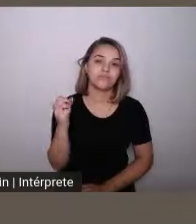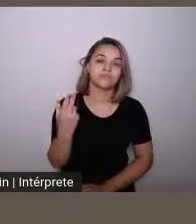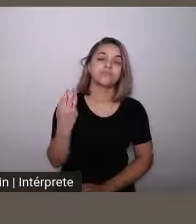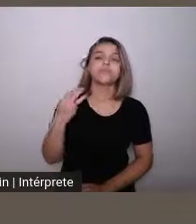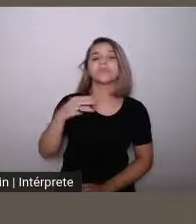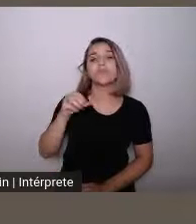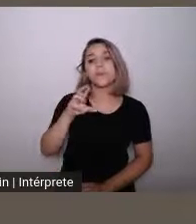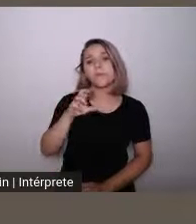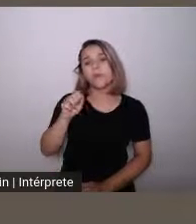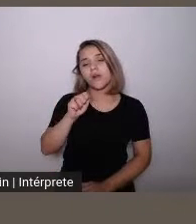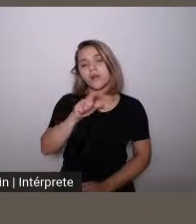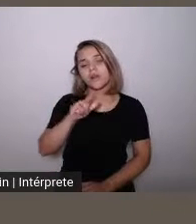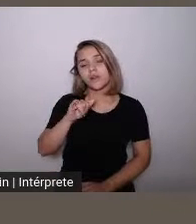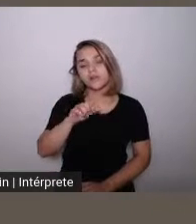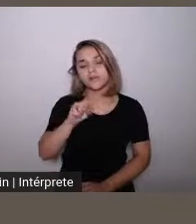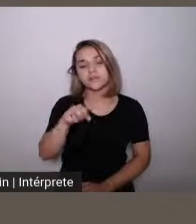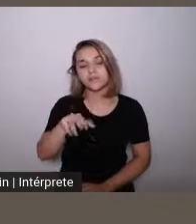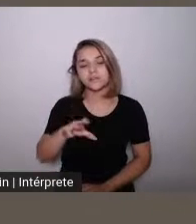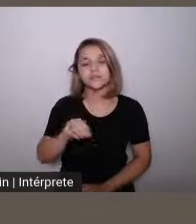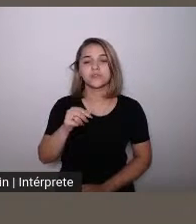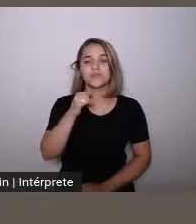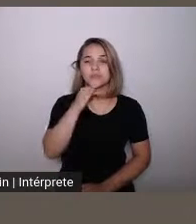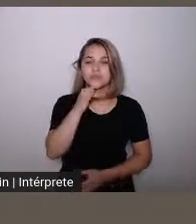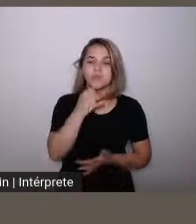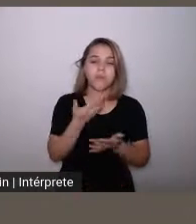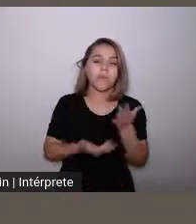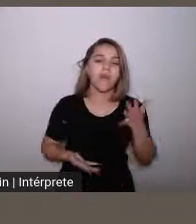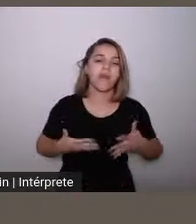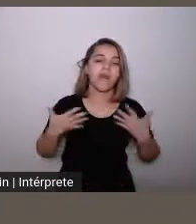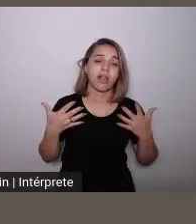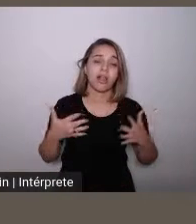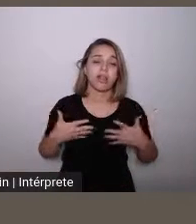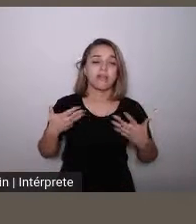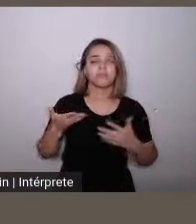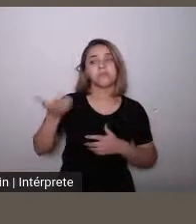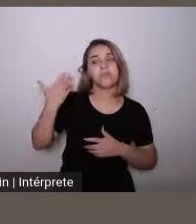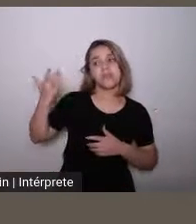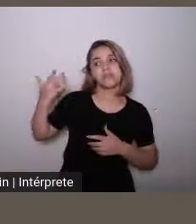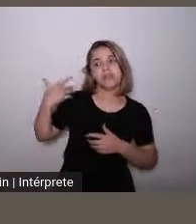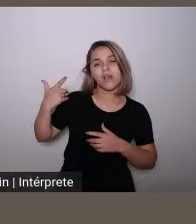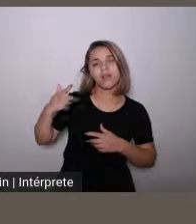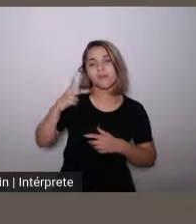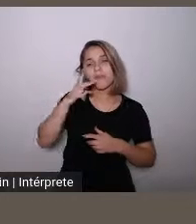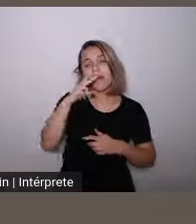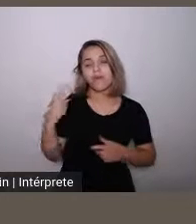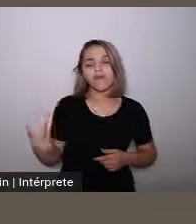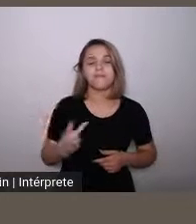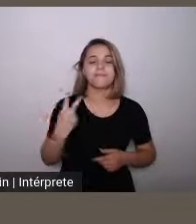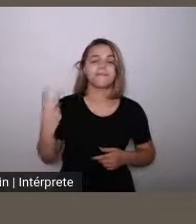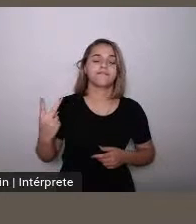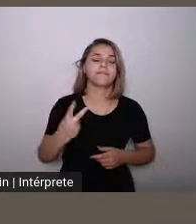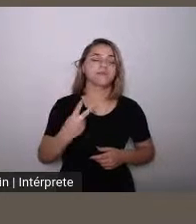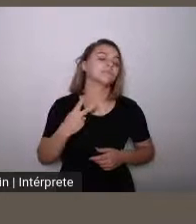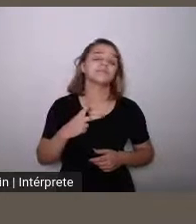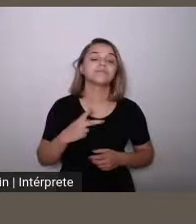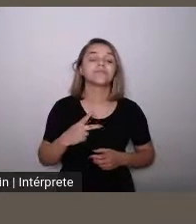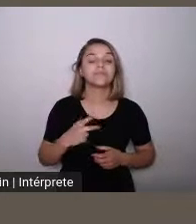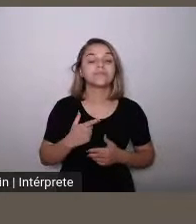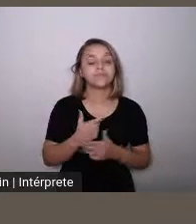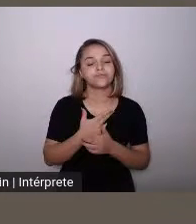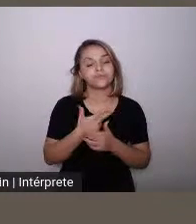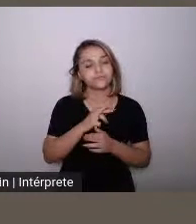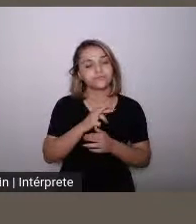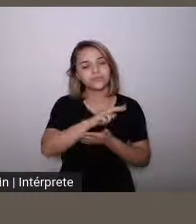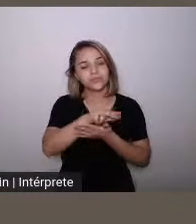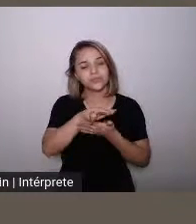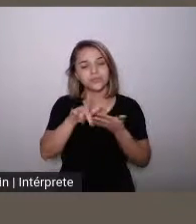escondido, como perda de vigor, tirania do passado, valorização do excesso, do desviante face a normas e da maneira sobre